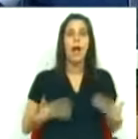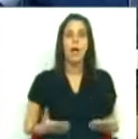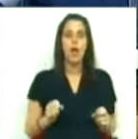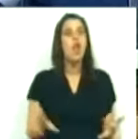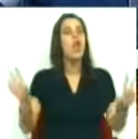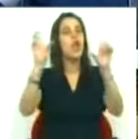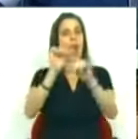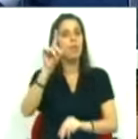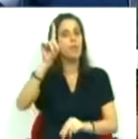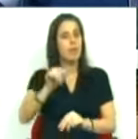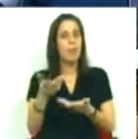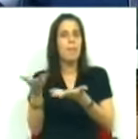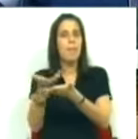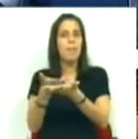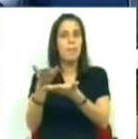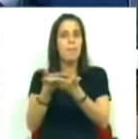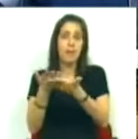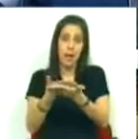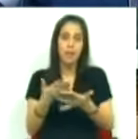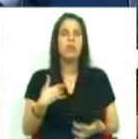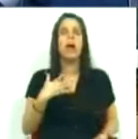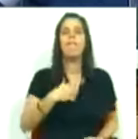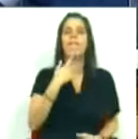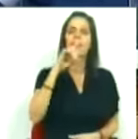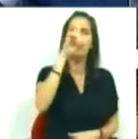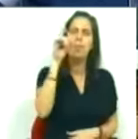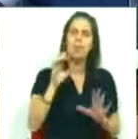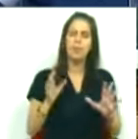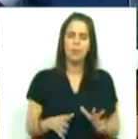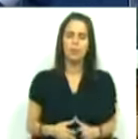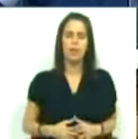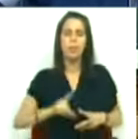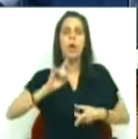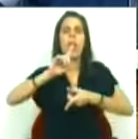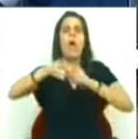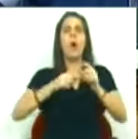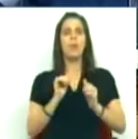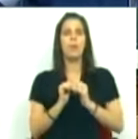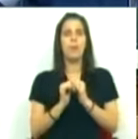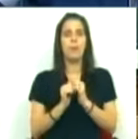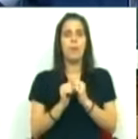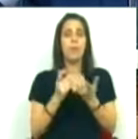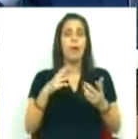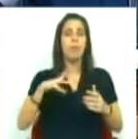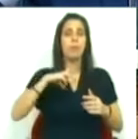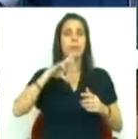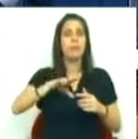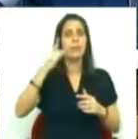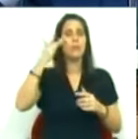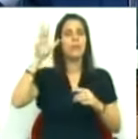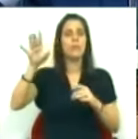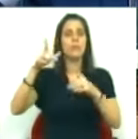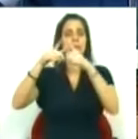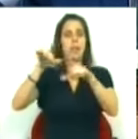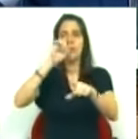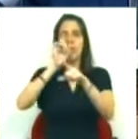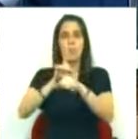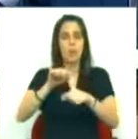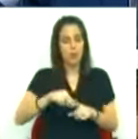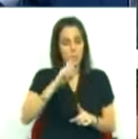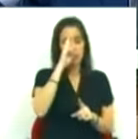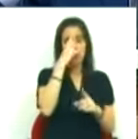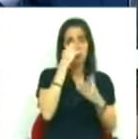também em novos mercados. E eu aqui gostava de lhe perguntar qual é que é o papel da diáspora portuguesa neste esforço de